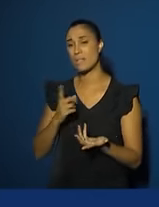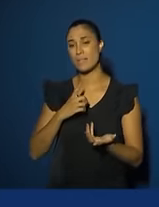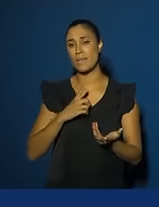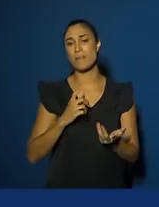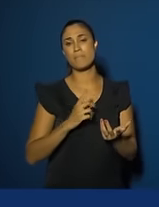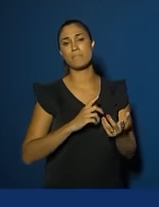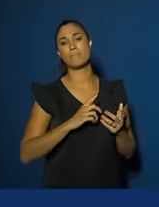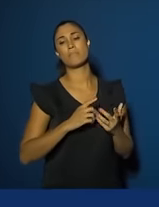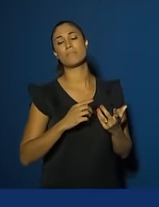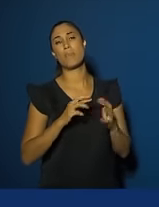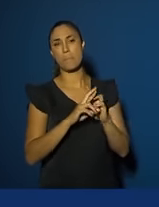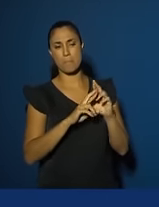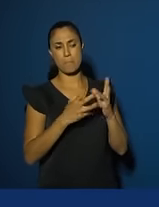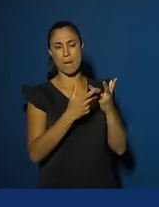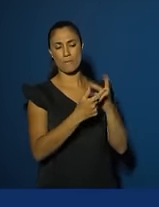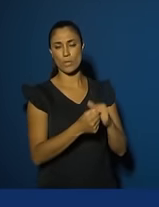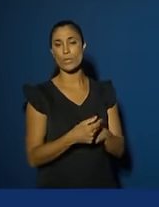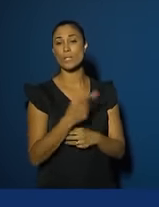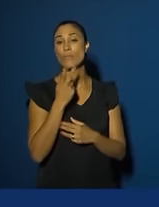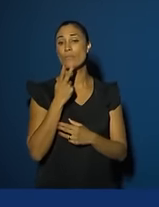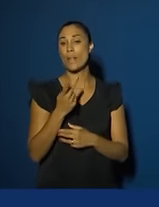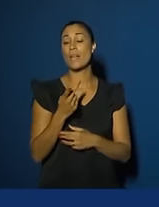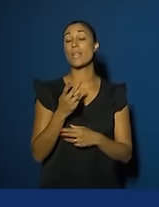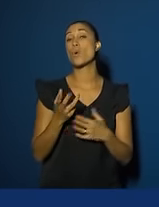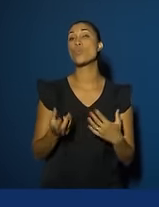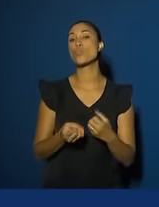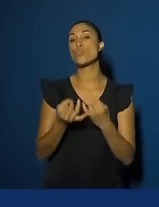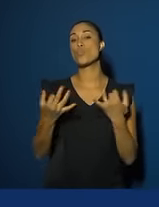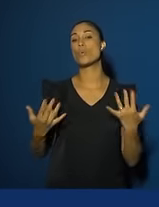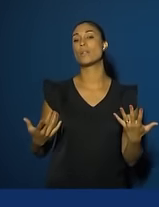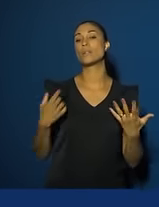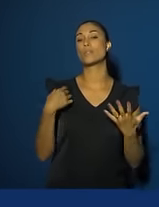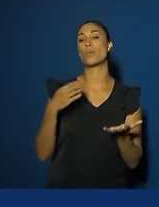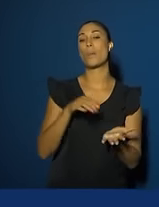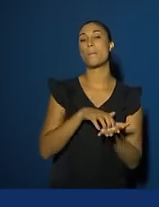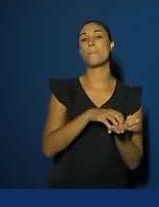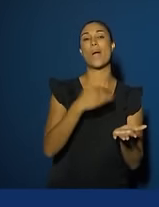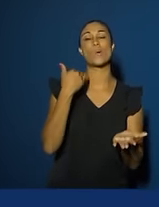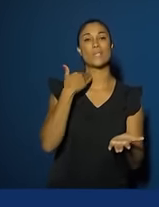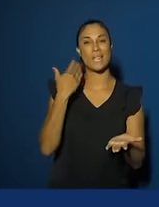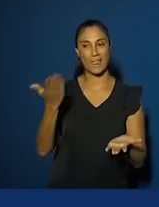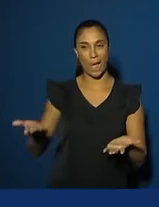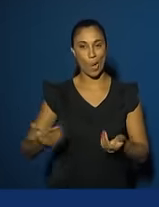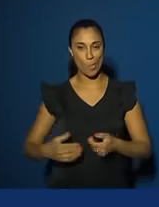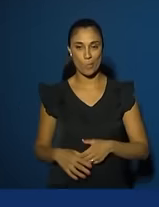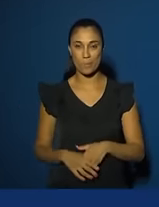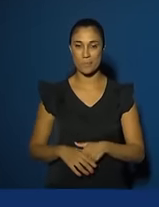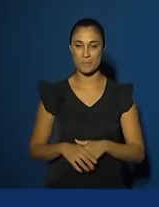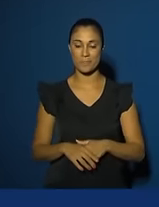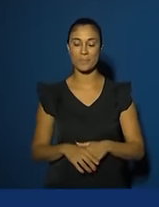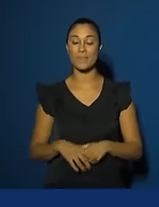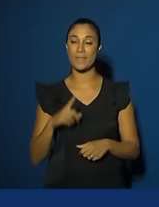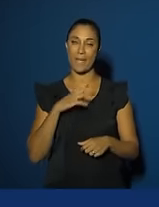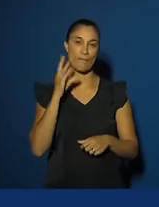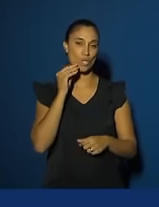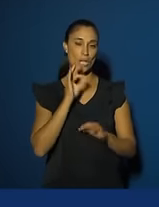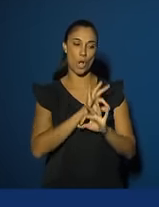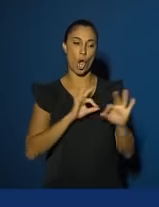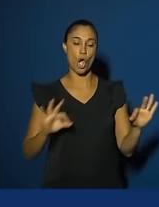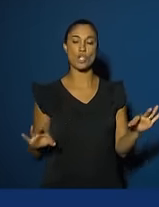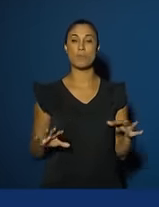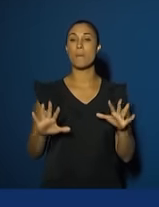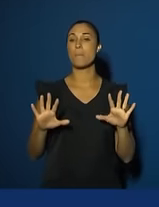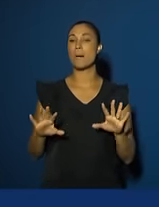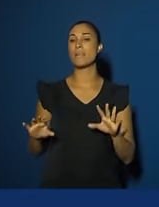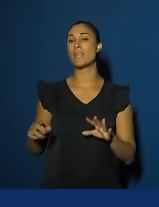excepcionais né diria tão bons quanto o do Banco Central e nem sempre tão bem